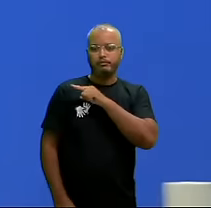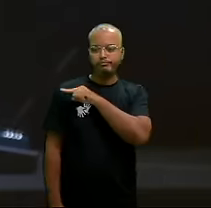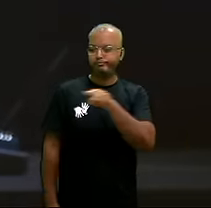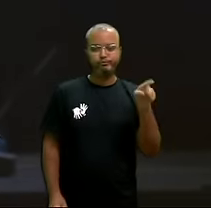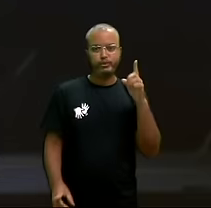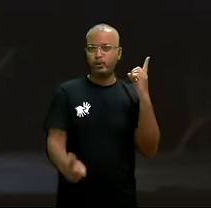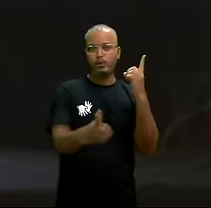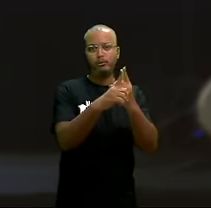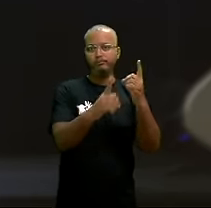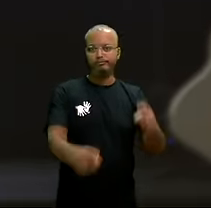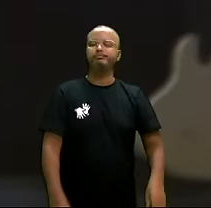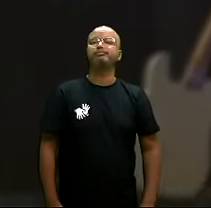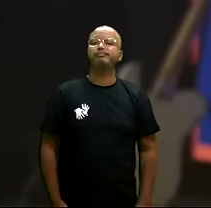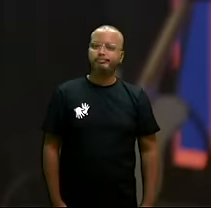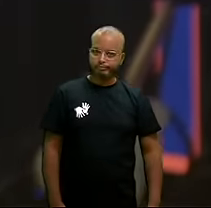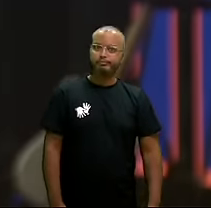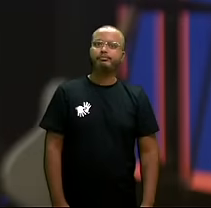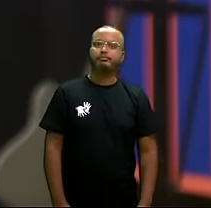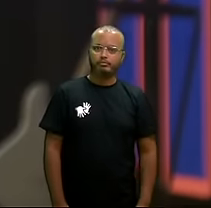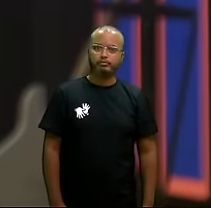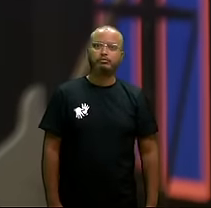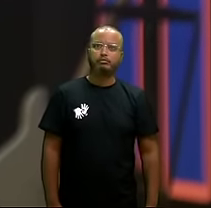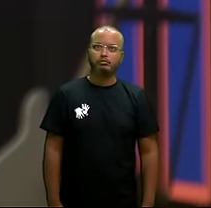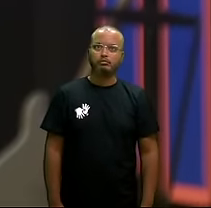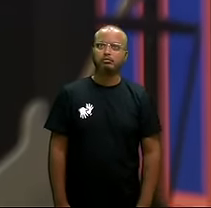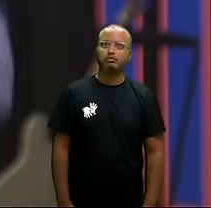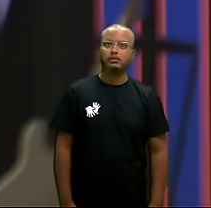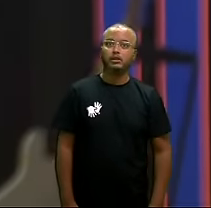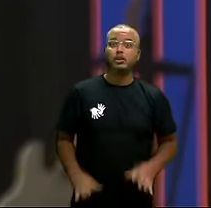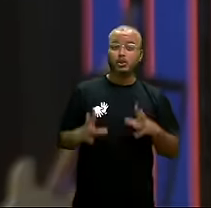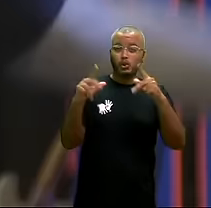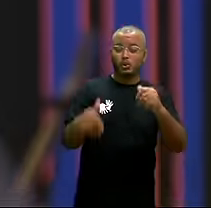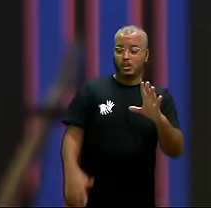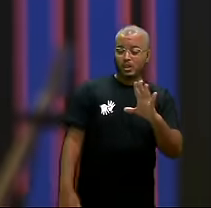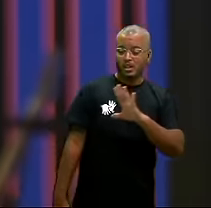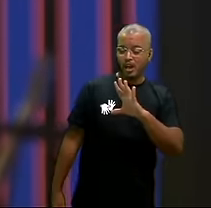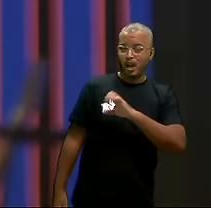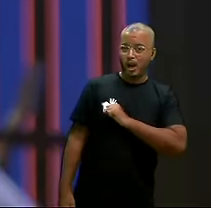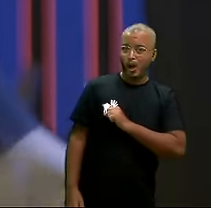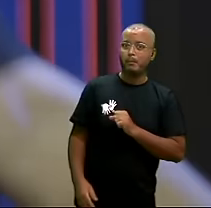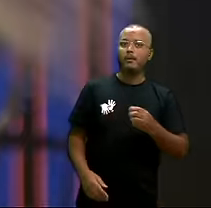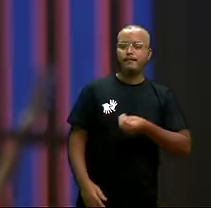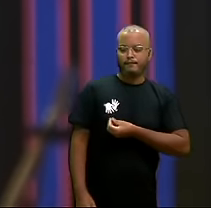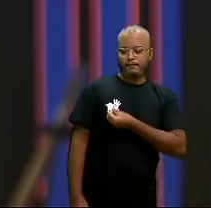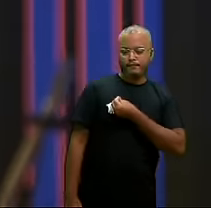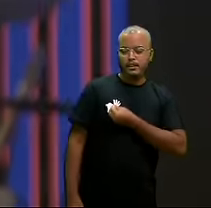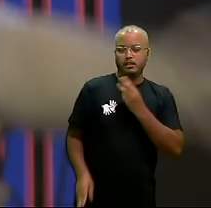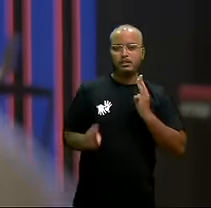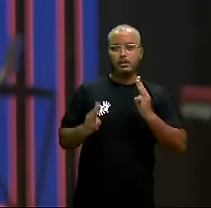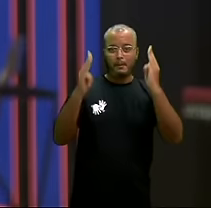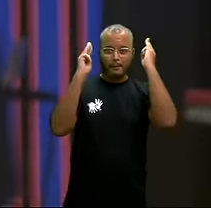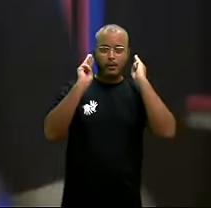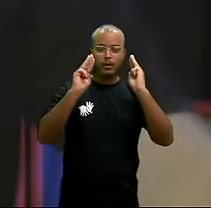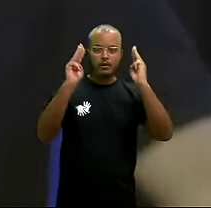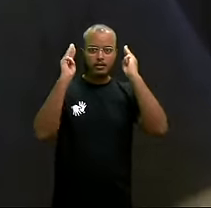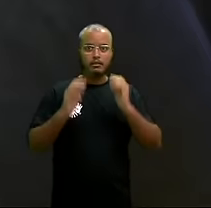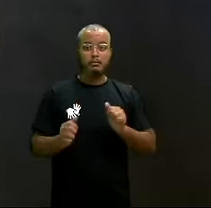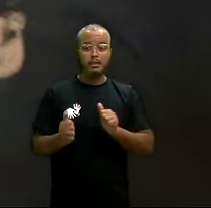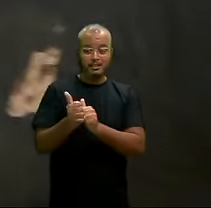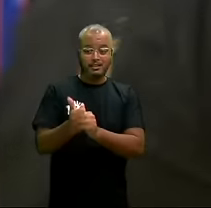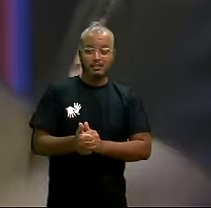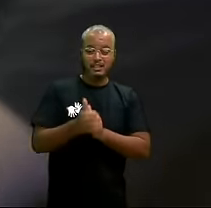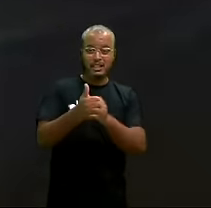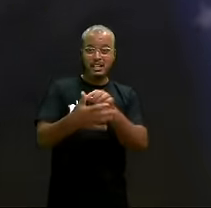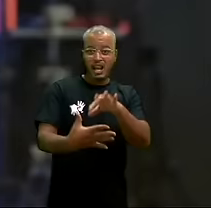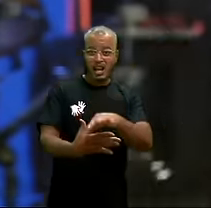admiração por Moisés é incrível. A devoção e a adoração. Moisés foi o maior líder de todos. Conduziu milhões de pessoas num deserto. Em